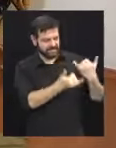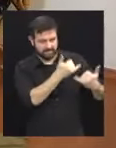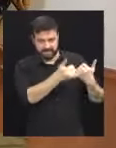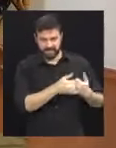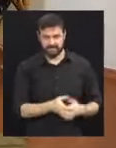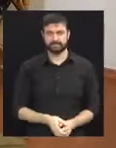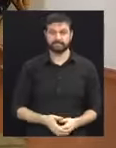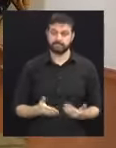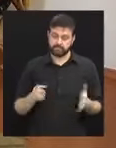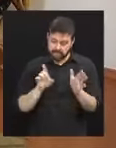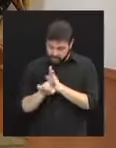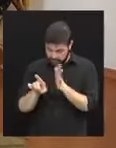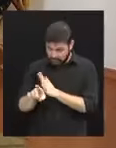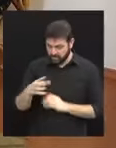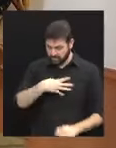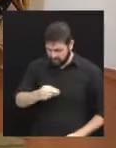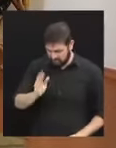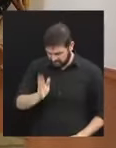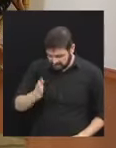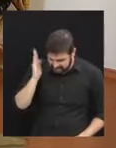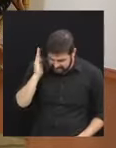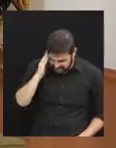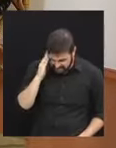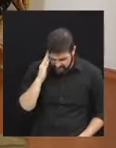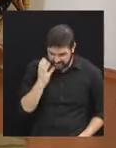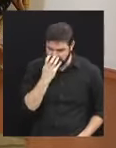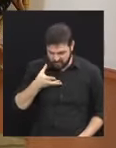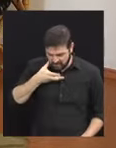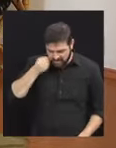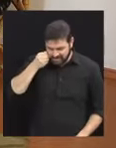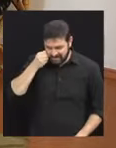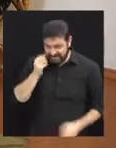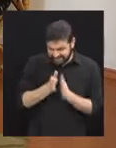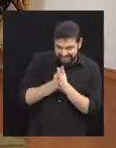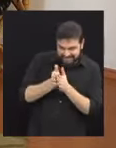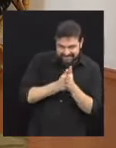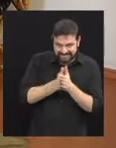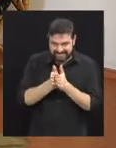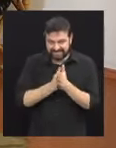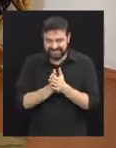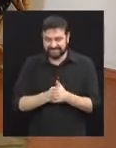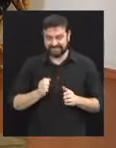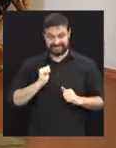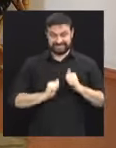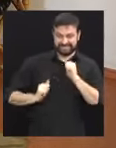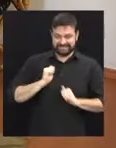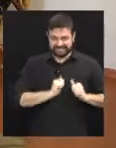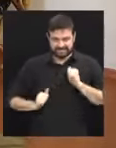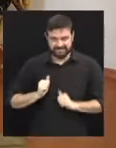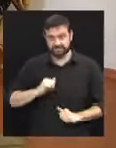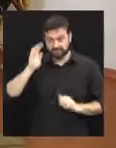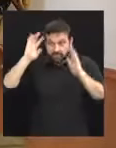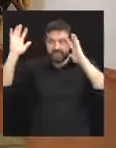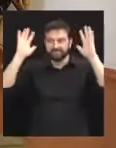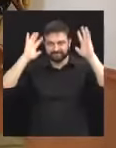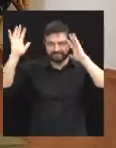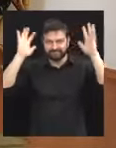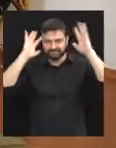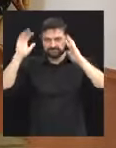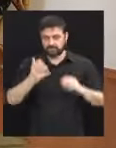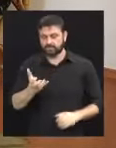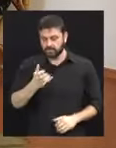vocês já sabe que vocês estão pensando em adotar um cachorro? Então, já sabe, E qual que é a mas... expectativa? Muita. Eu imagino. Mas ama, eu